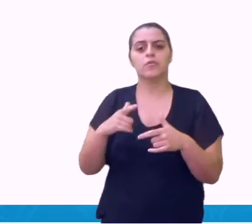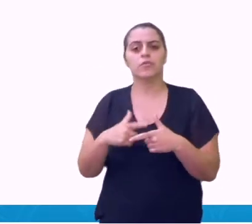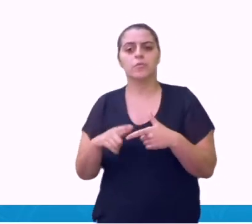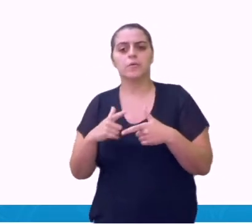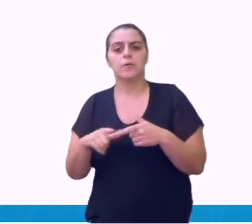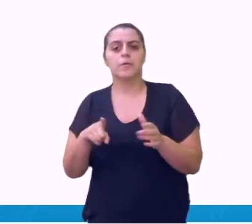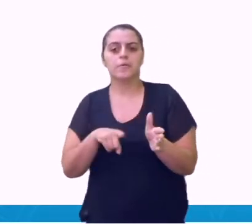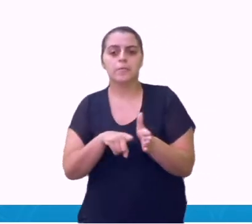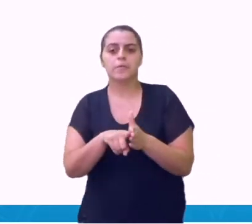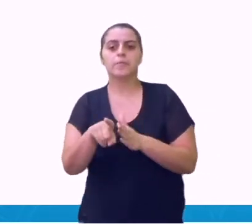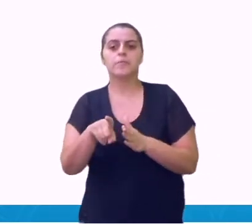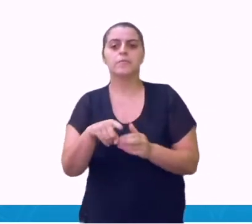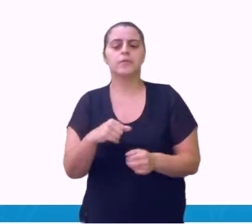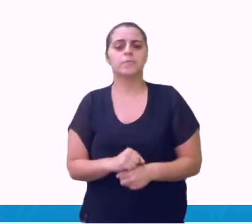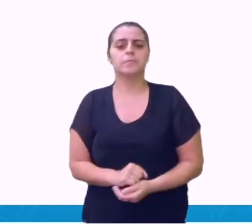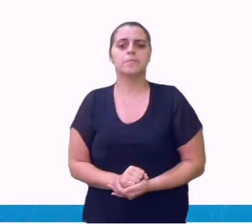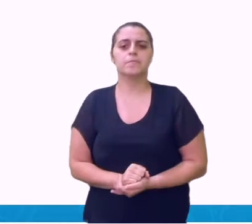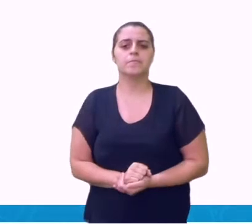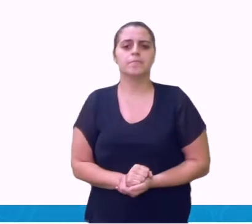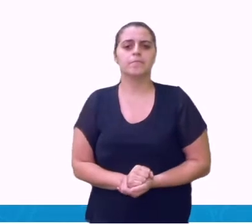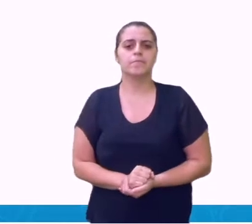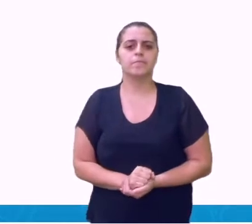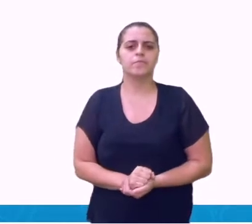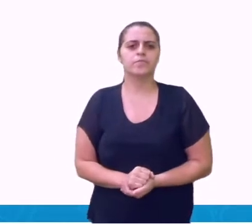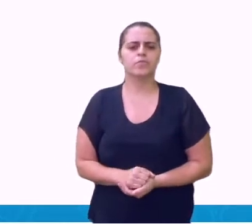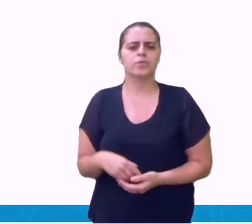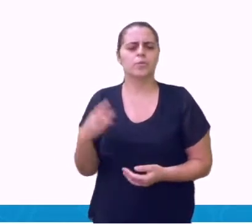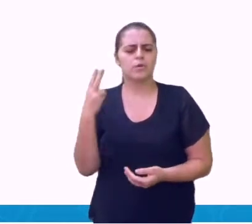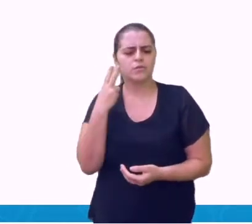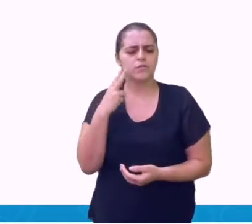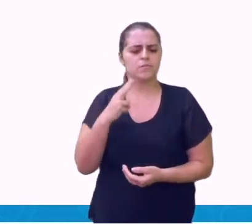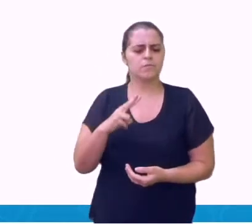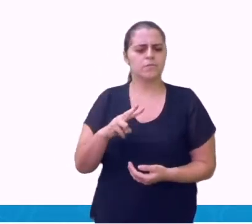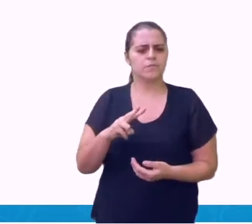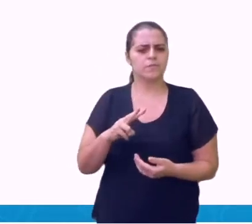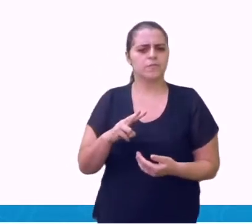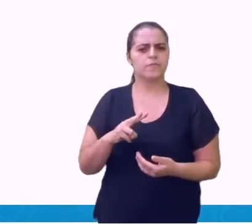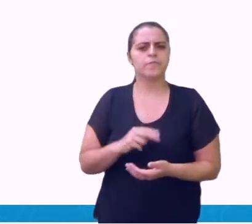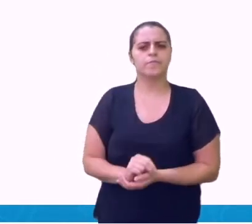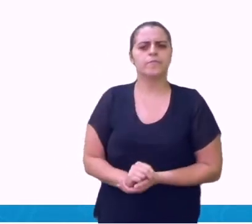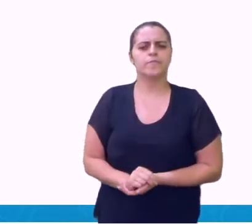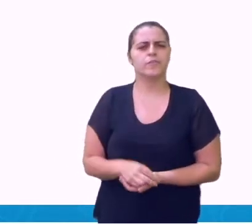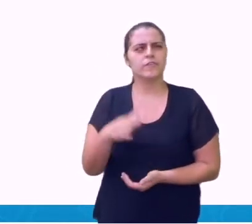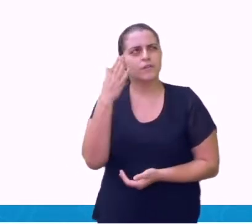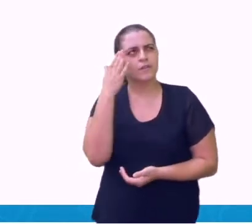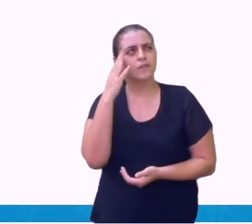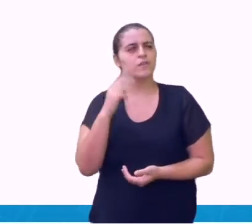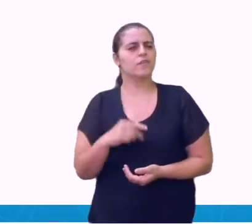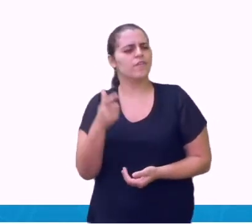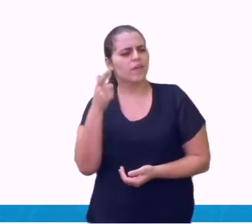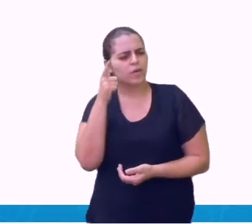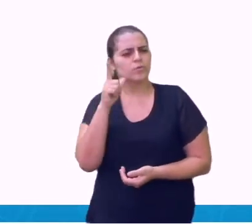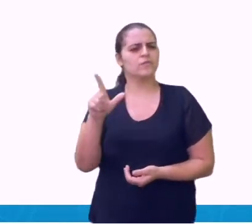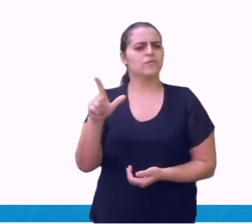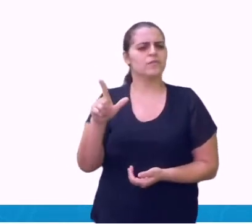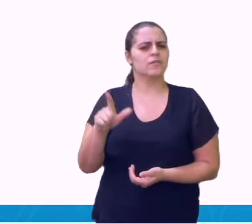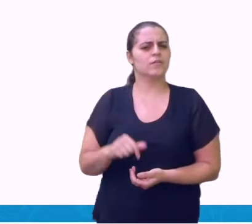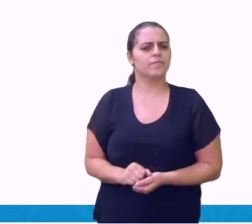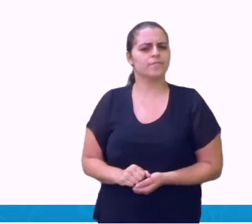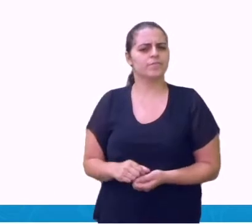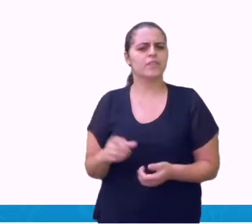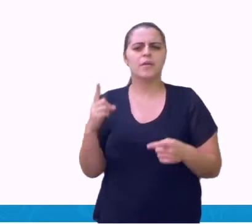está perguntando. Quando você verificar, você vai conseguir interpretar. É